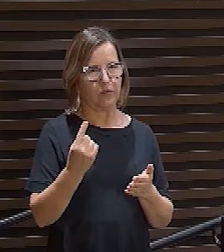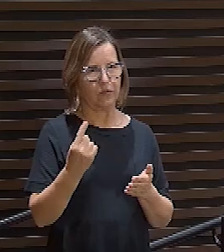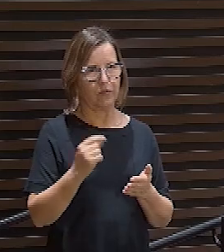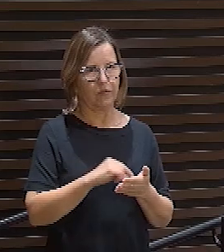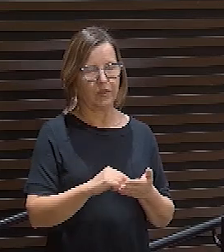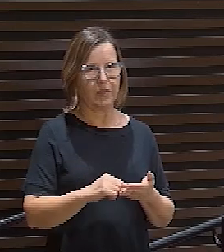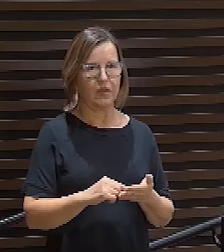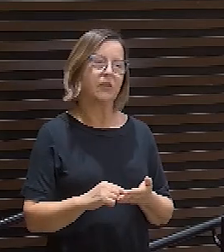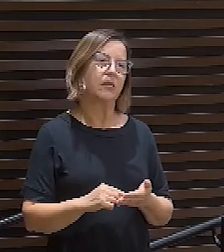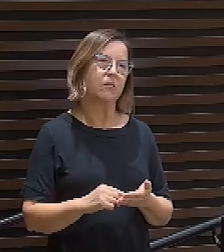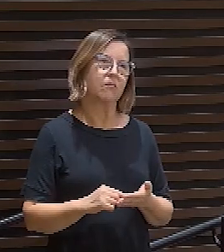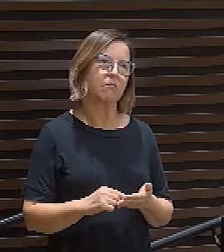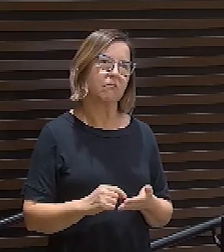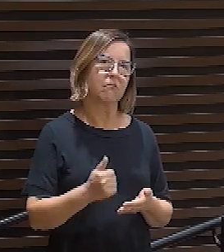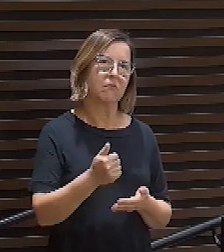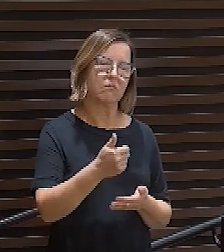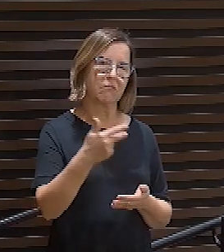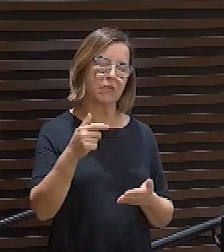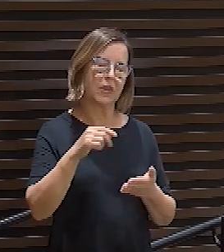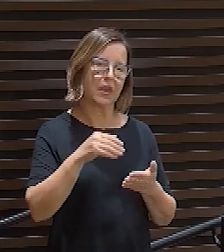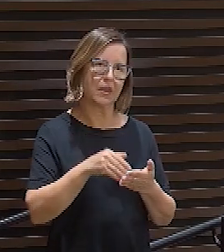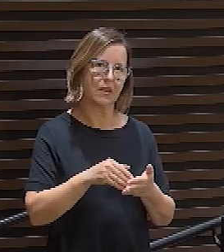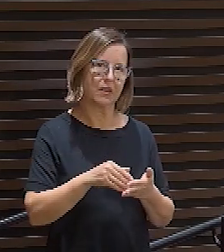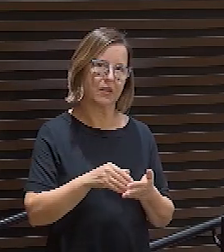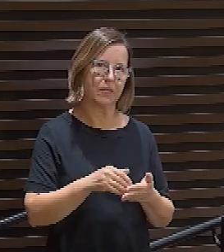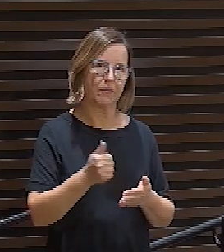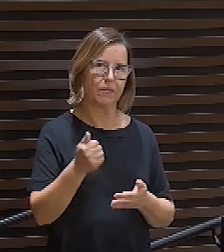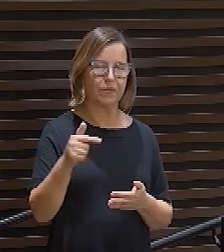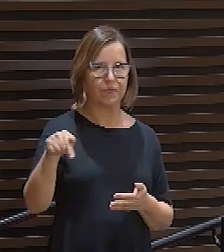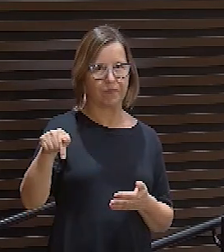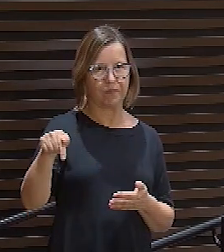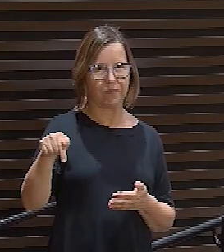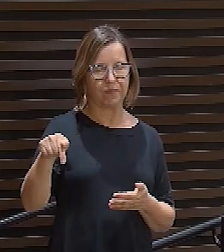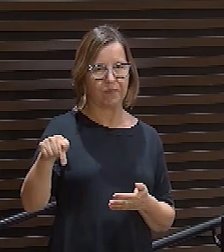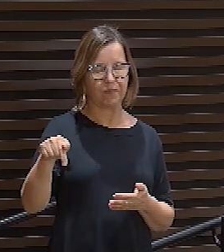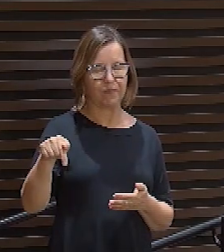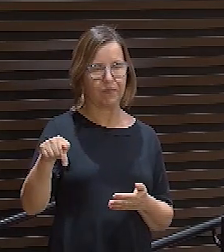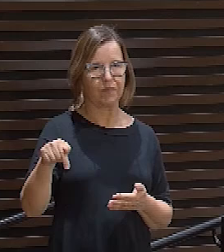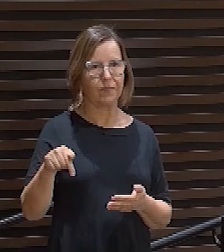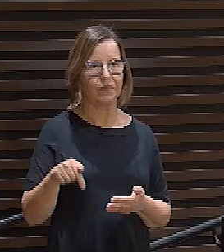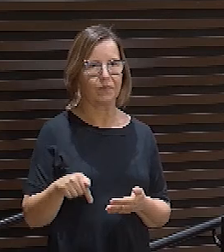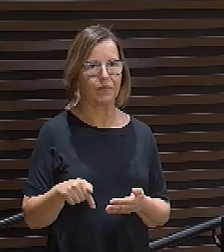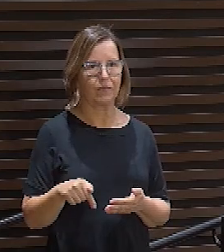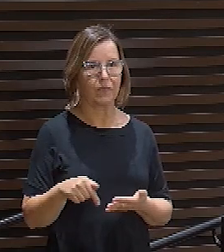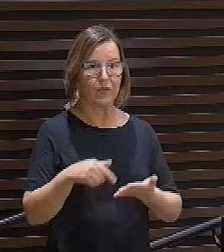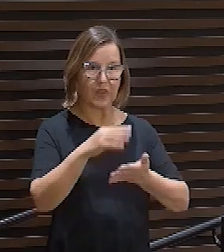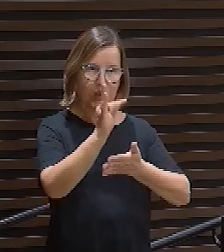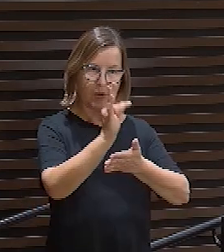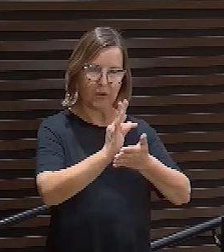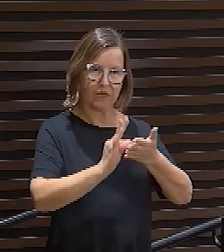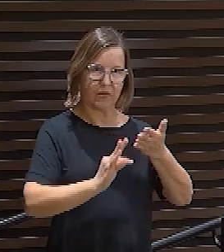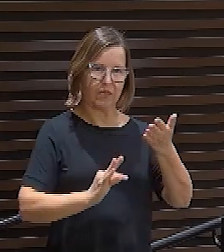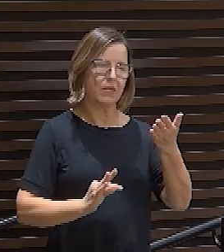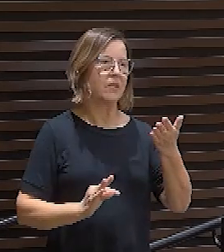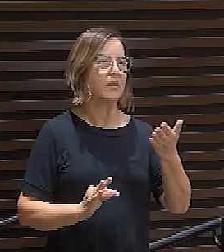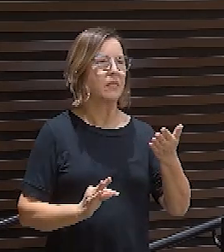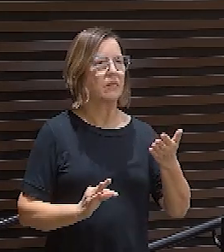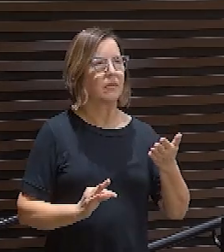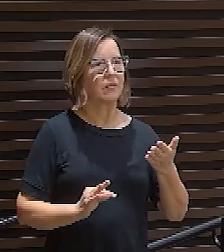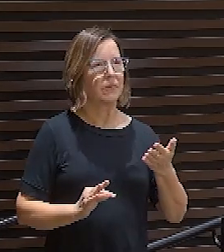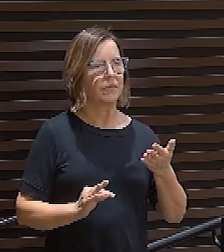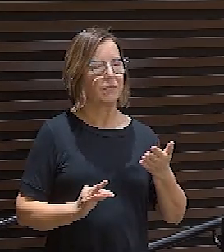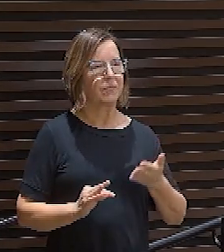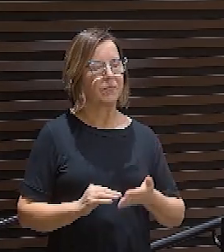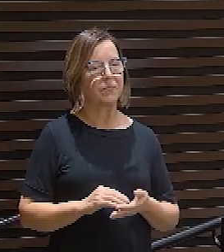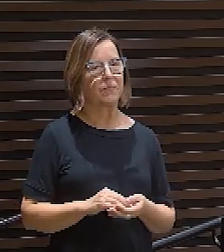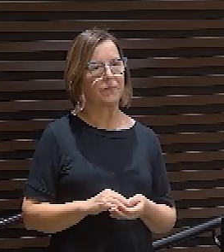17. E, na verdade, é uma passagem que, na verdade, é uma perícope, um